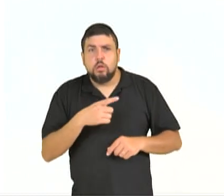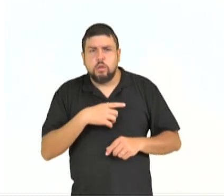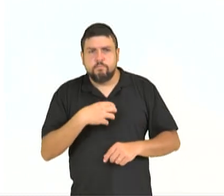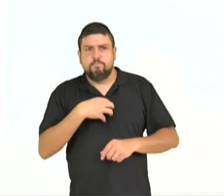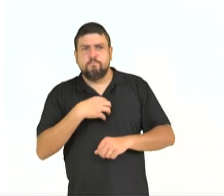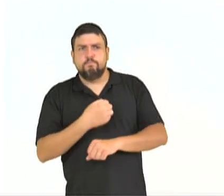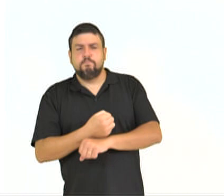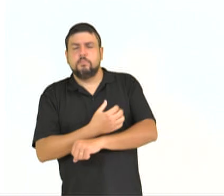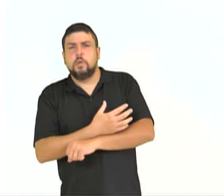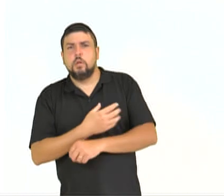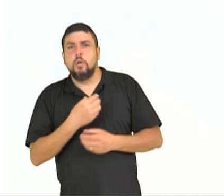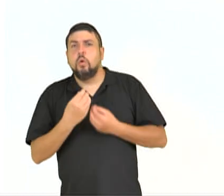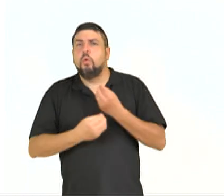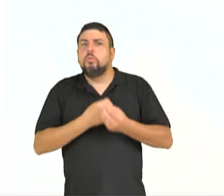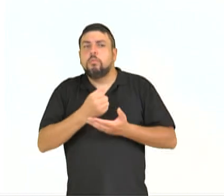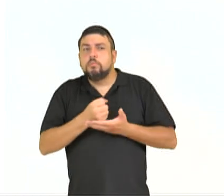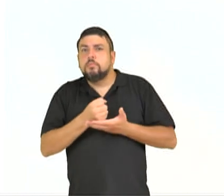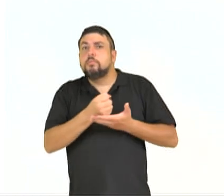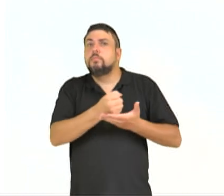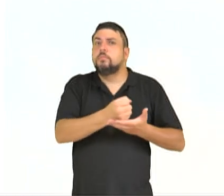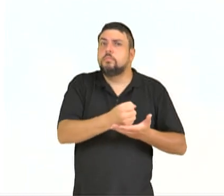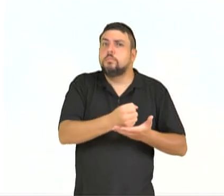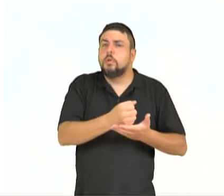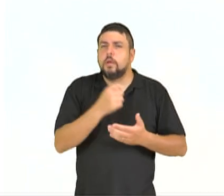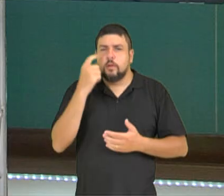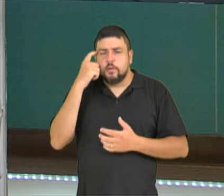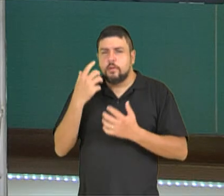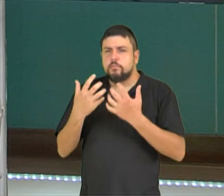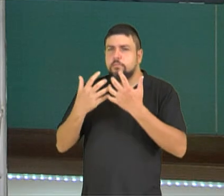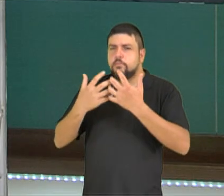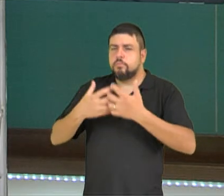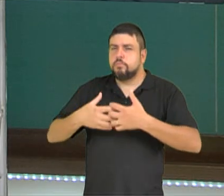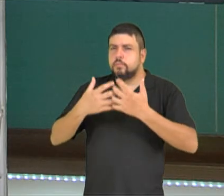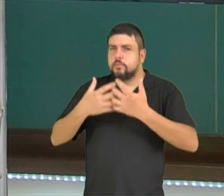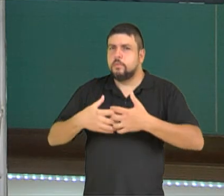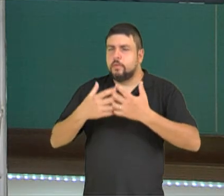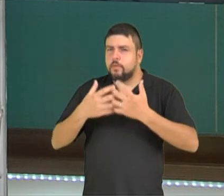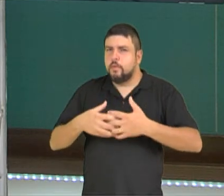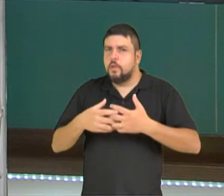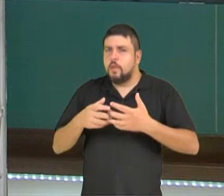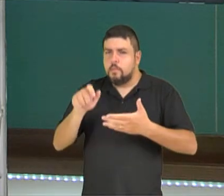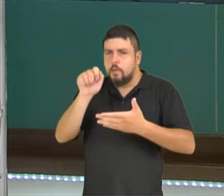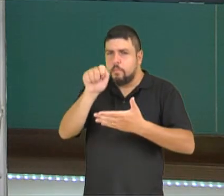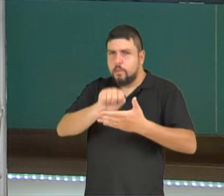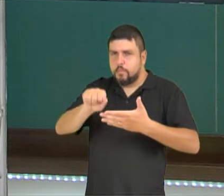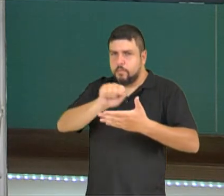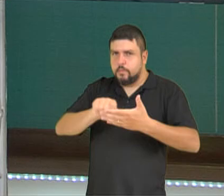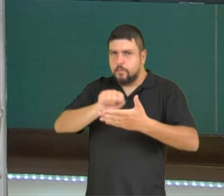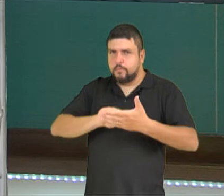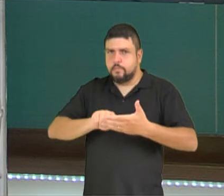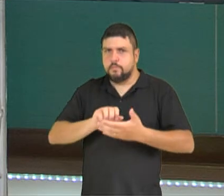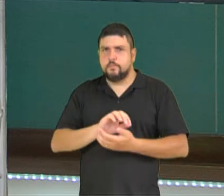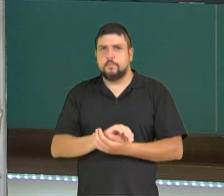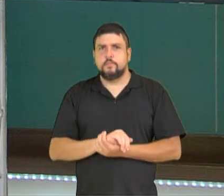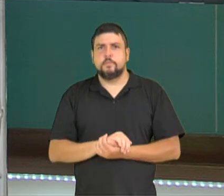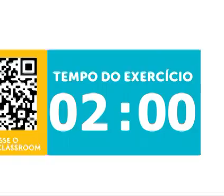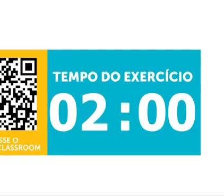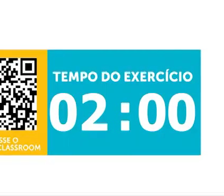para ajudar quem precisa? Reflita sobre essas questões e faça suas anotações.